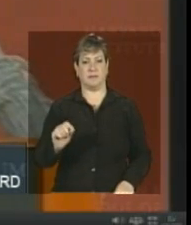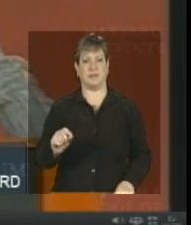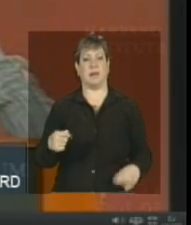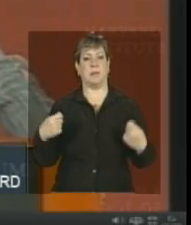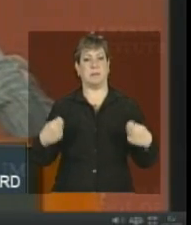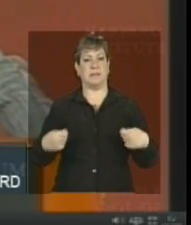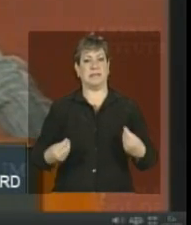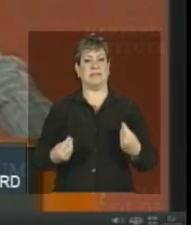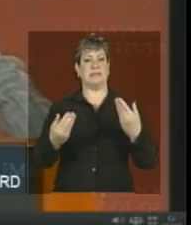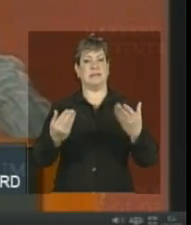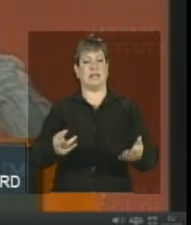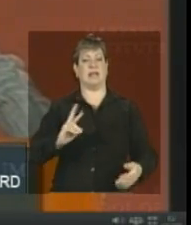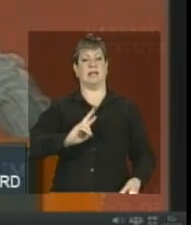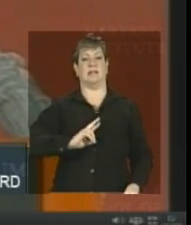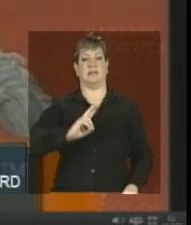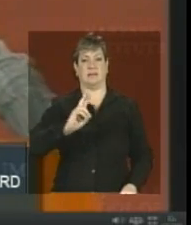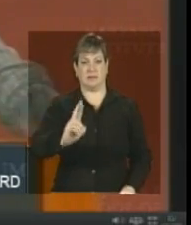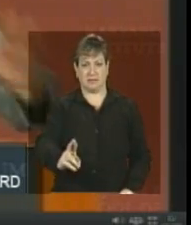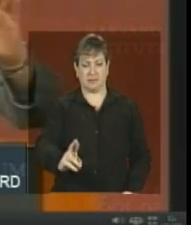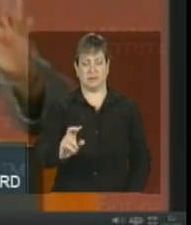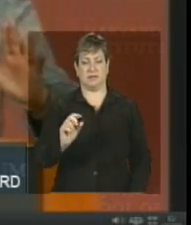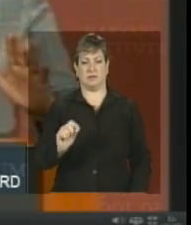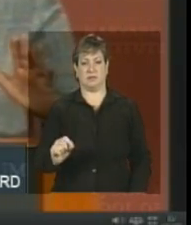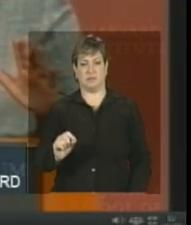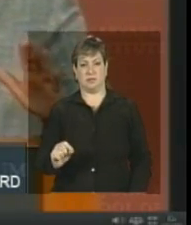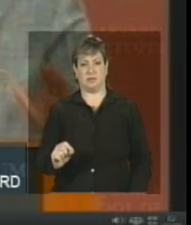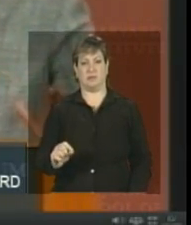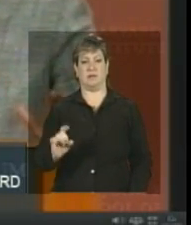a resposta, a não ser